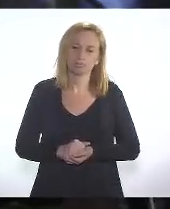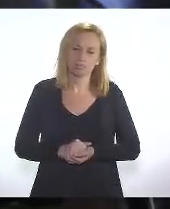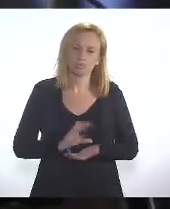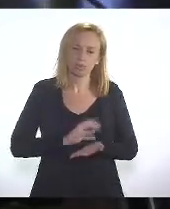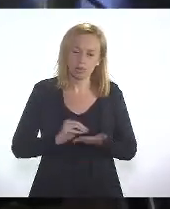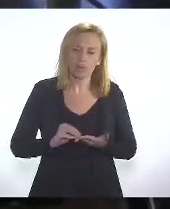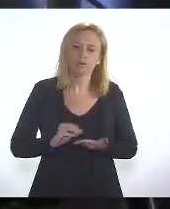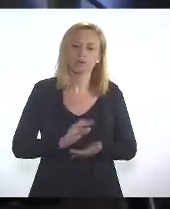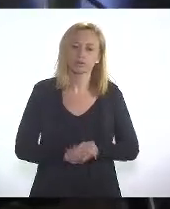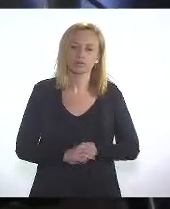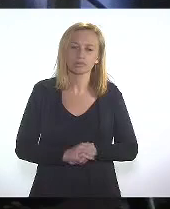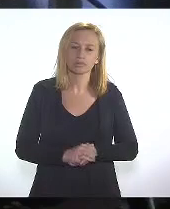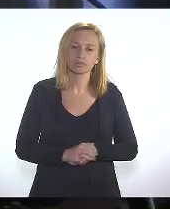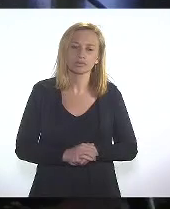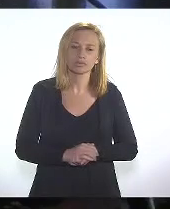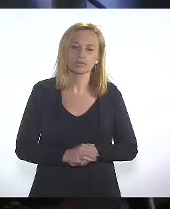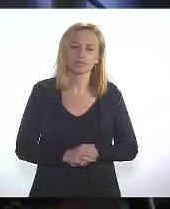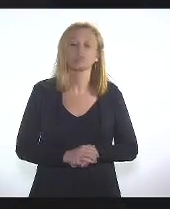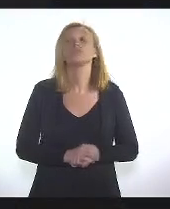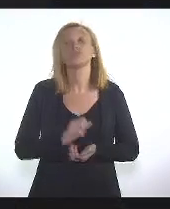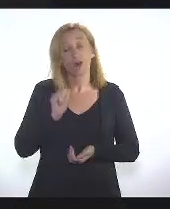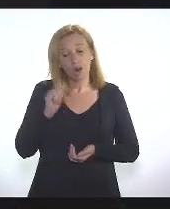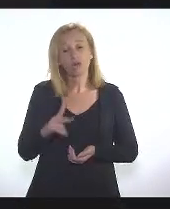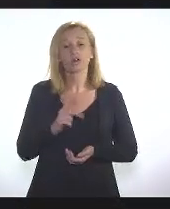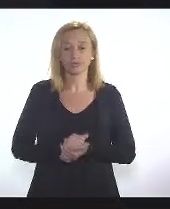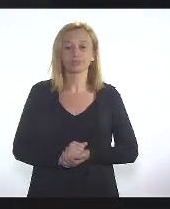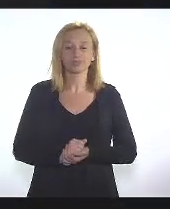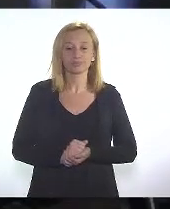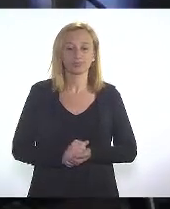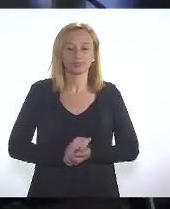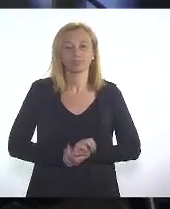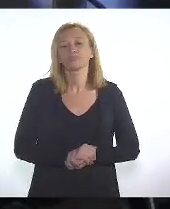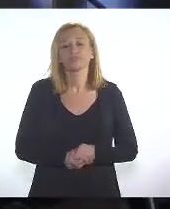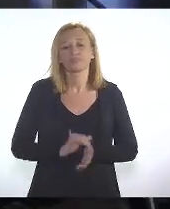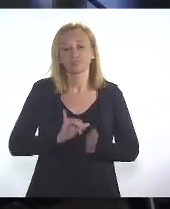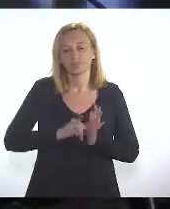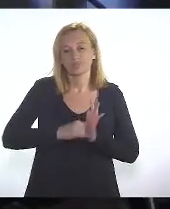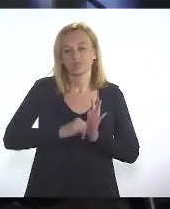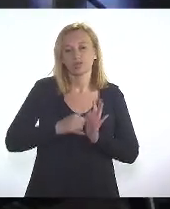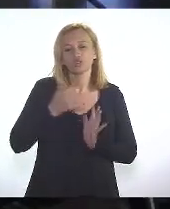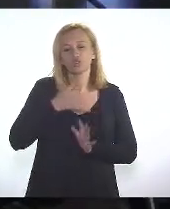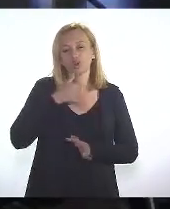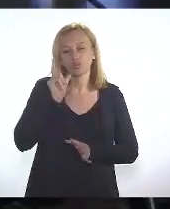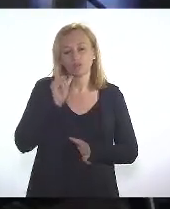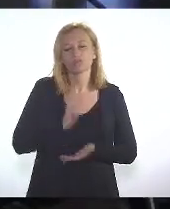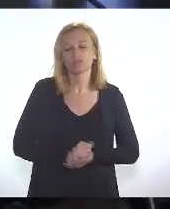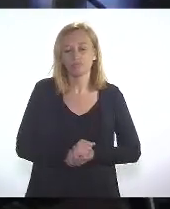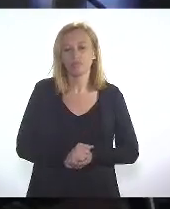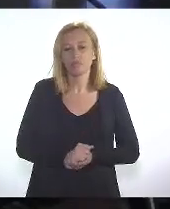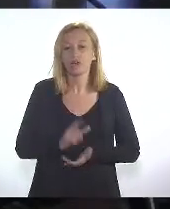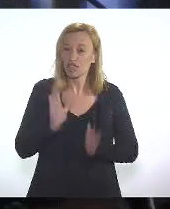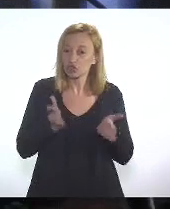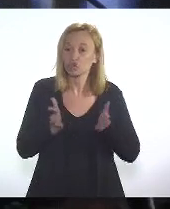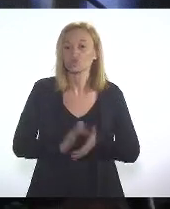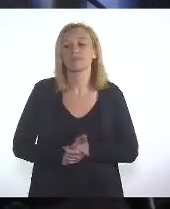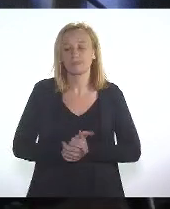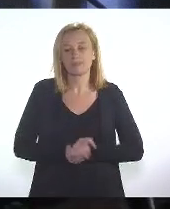ok, republicado, ok. tá? Ok. Tá no Diário Oficial de ontem. Ok, de hoje.